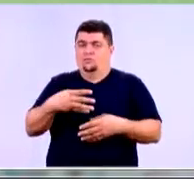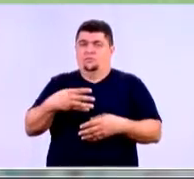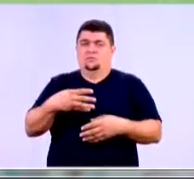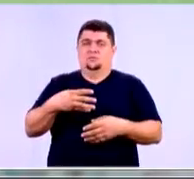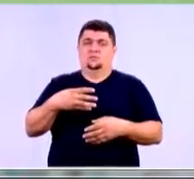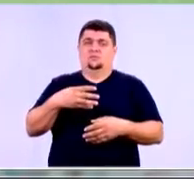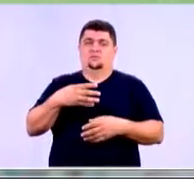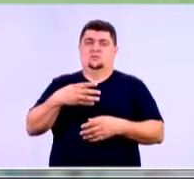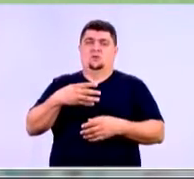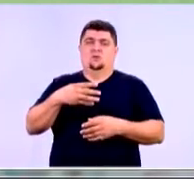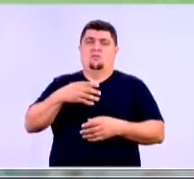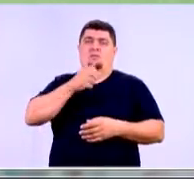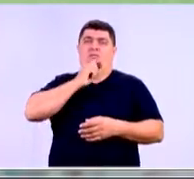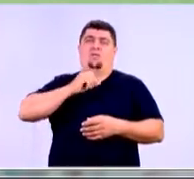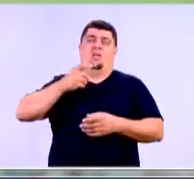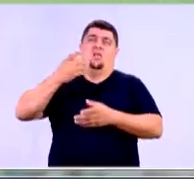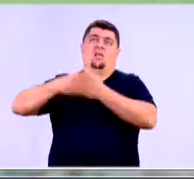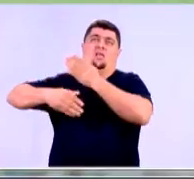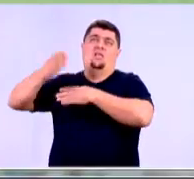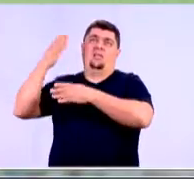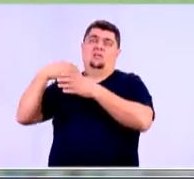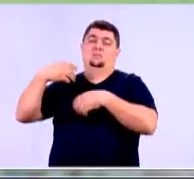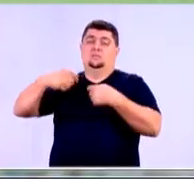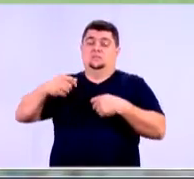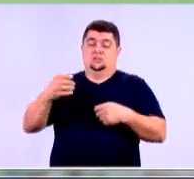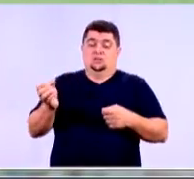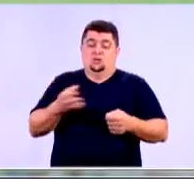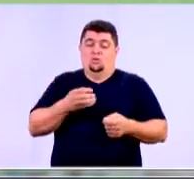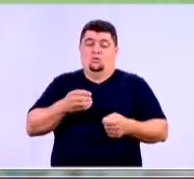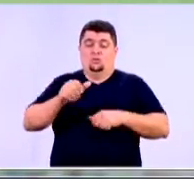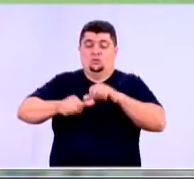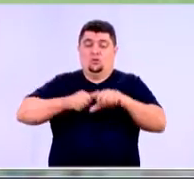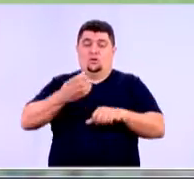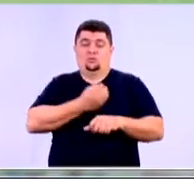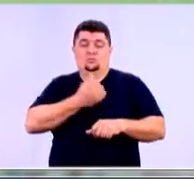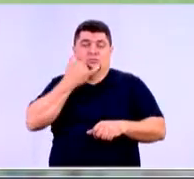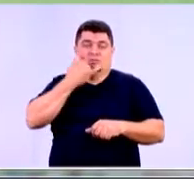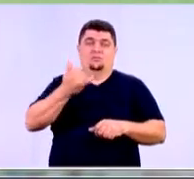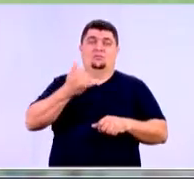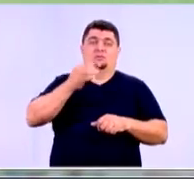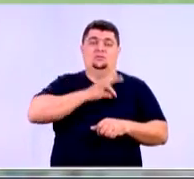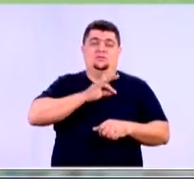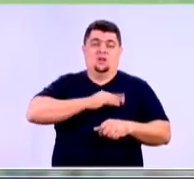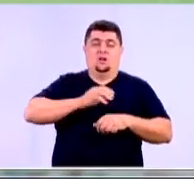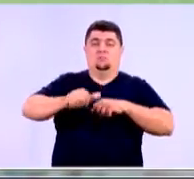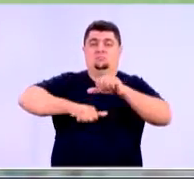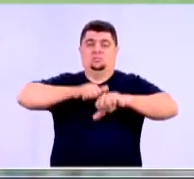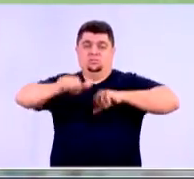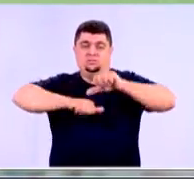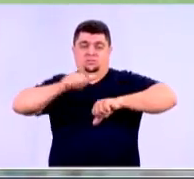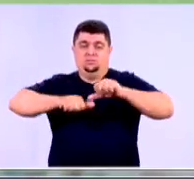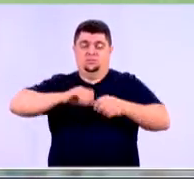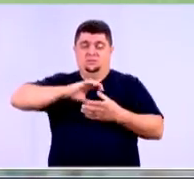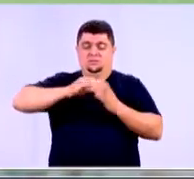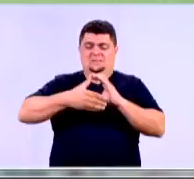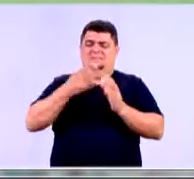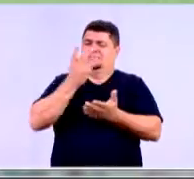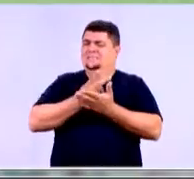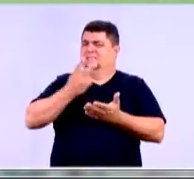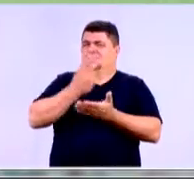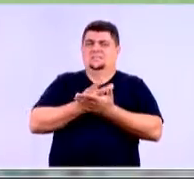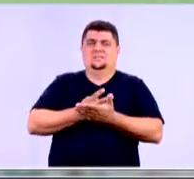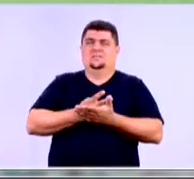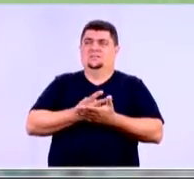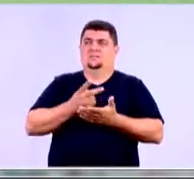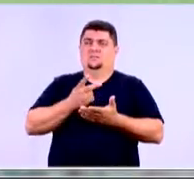fica consumindo ali 1 ano, 2, 3. Às vezes a realidade na vida dele mudou e você às vezes não percebe. Talvez ele